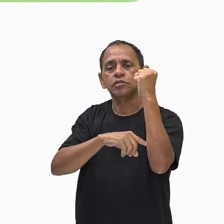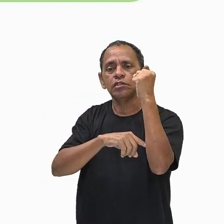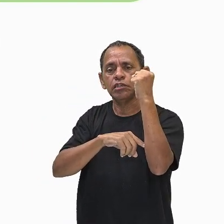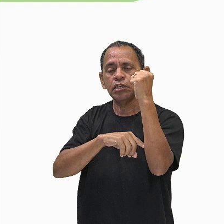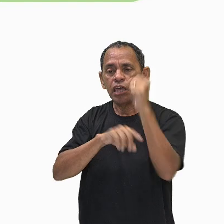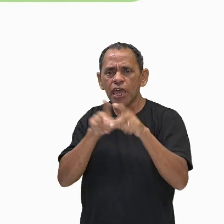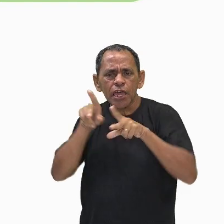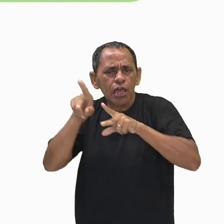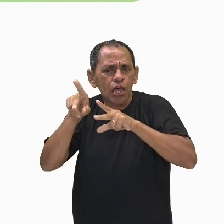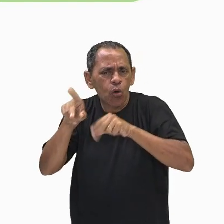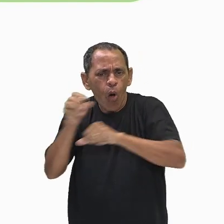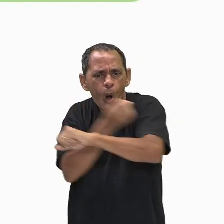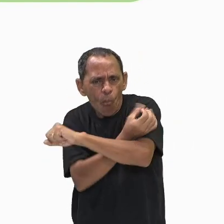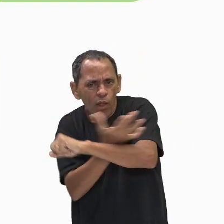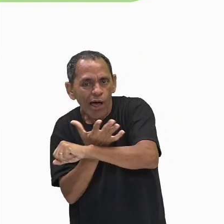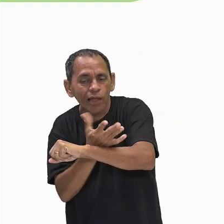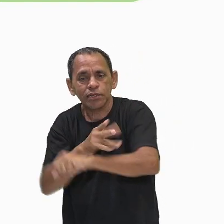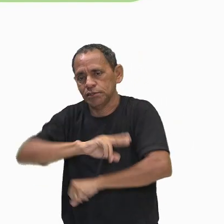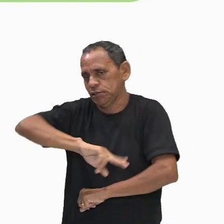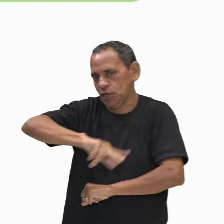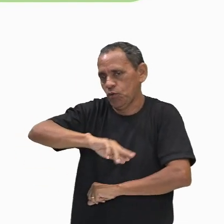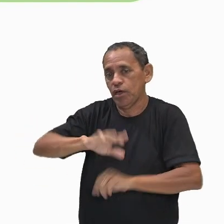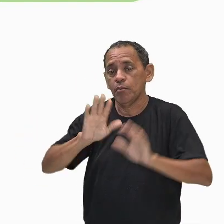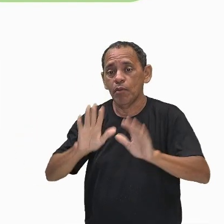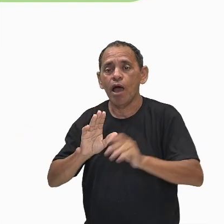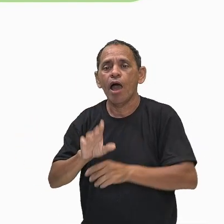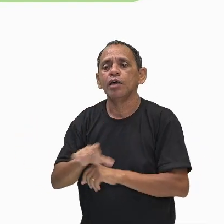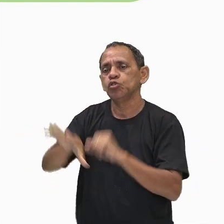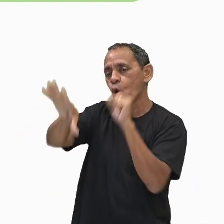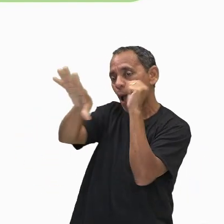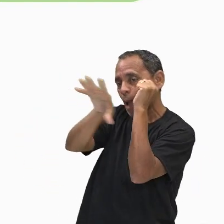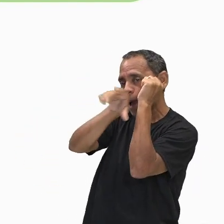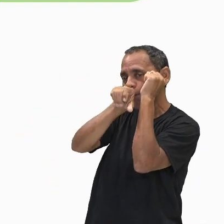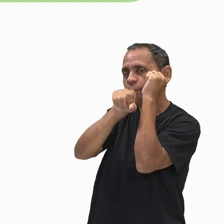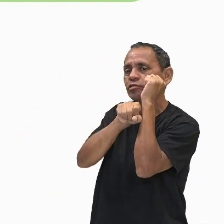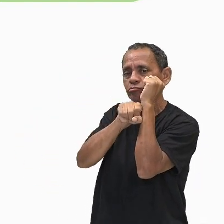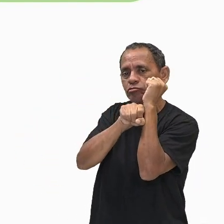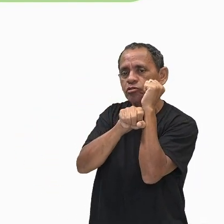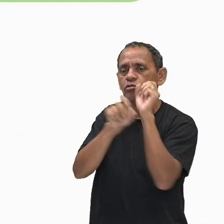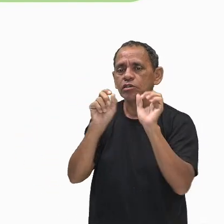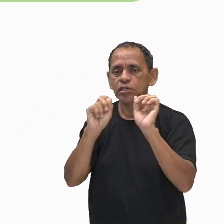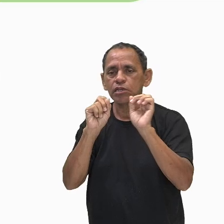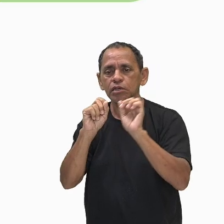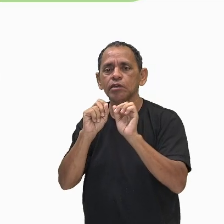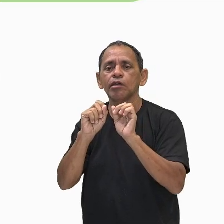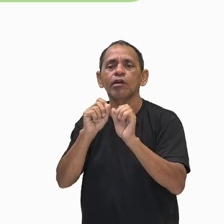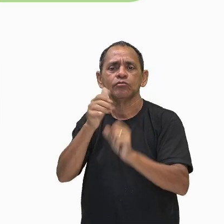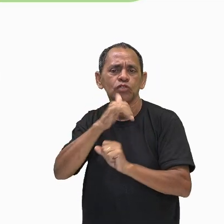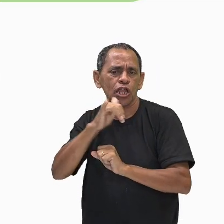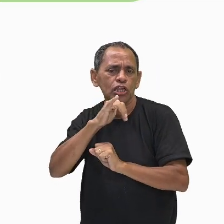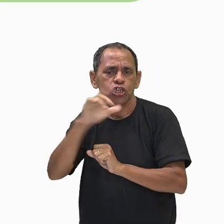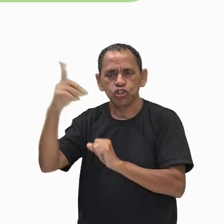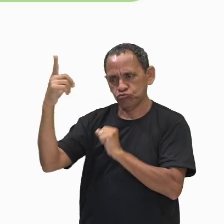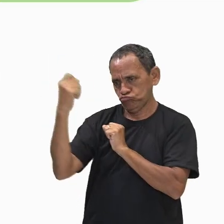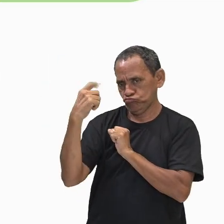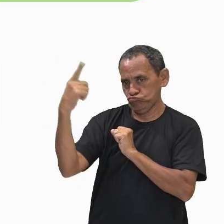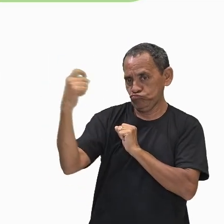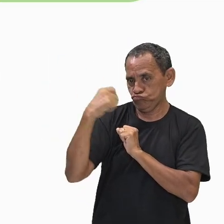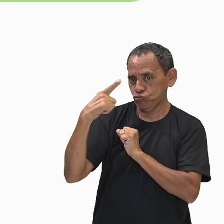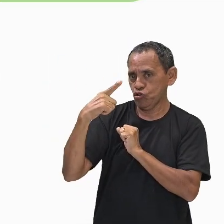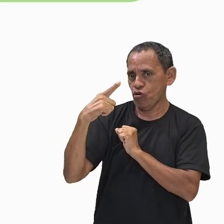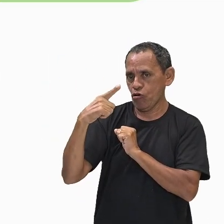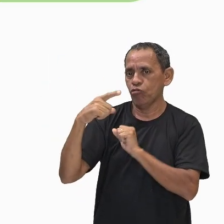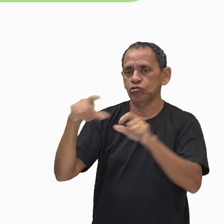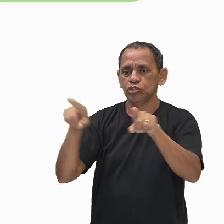energia do sol e vão converter ela em nutrientes, enriquecendo mais a nutrição deles. Não quer dizer que